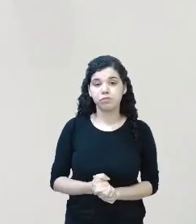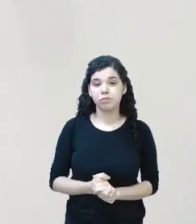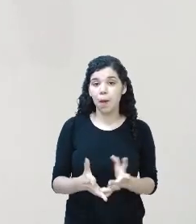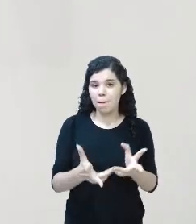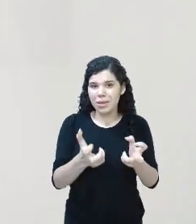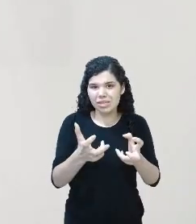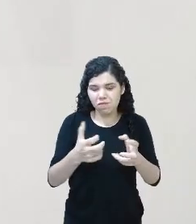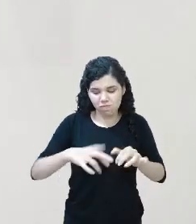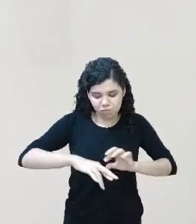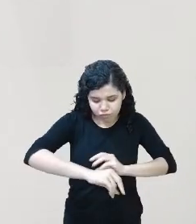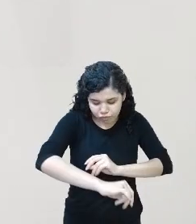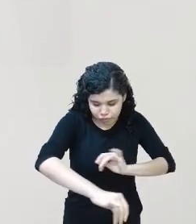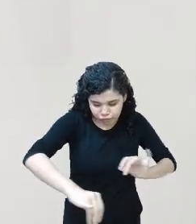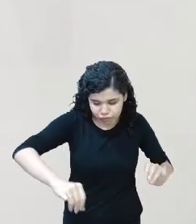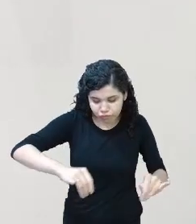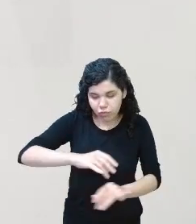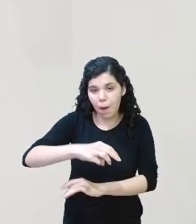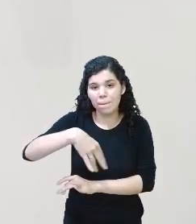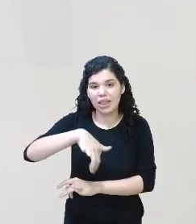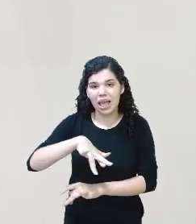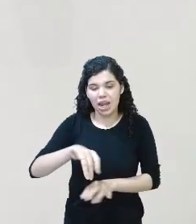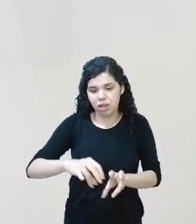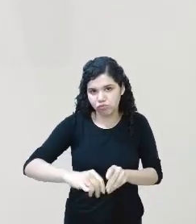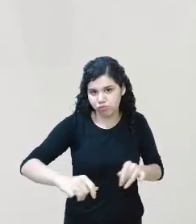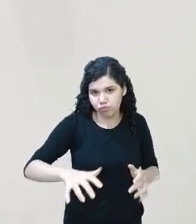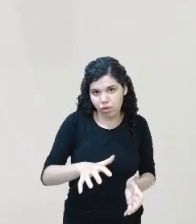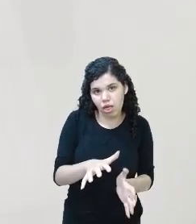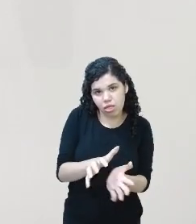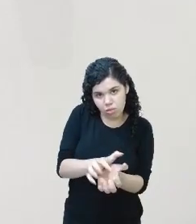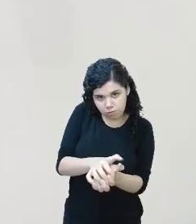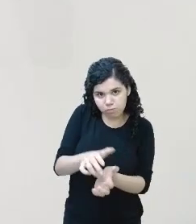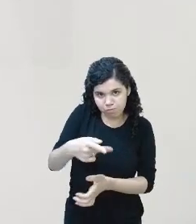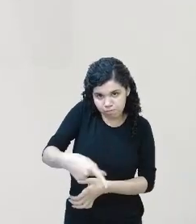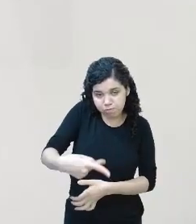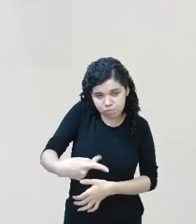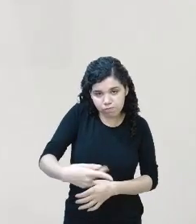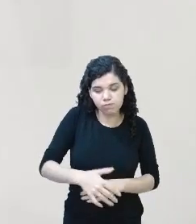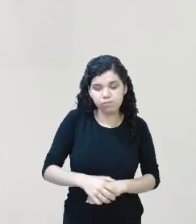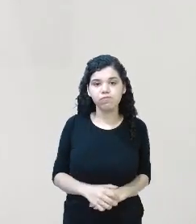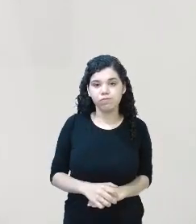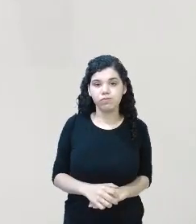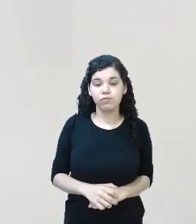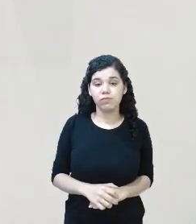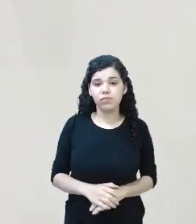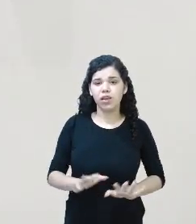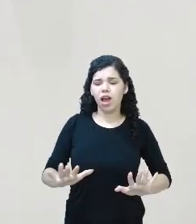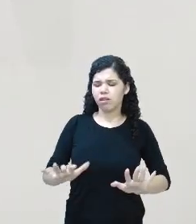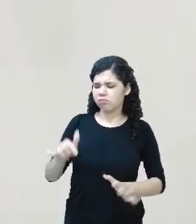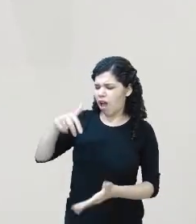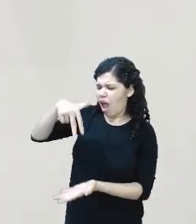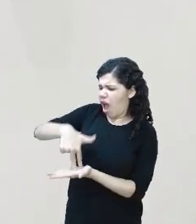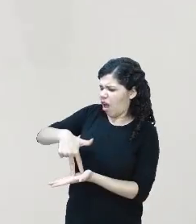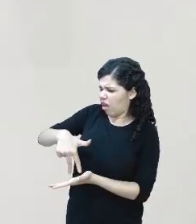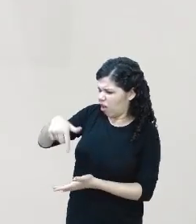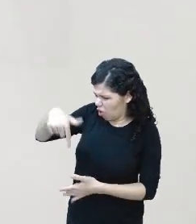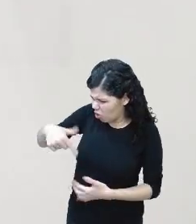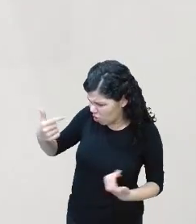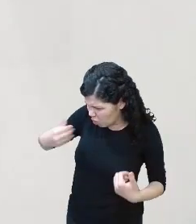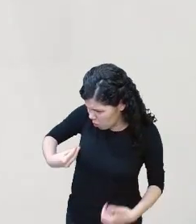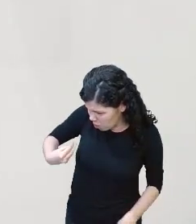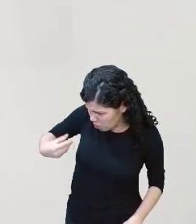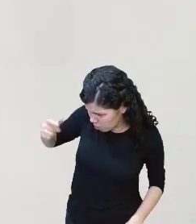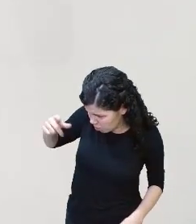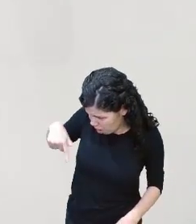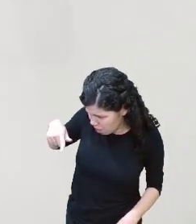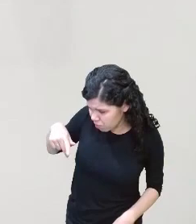encontra muitos minerais de quartzo no nosso solo, no solo pernambucano. Aonde eu estou, professora?